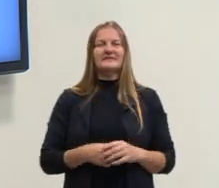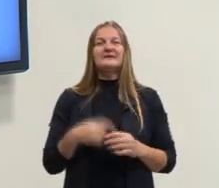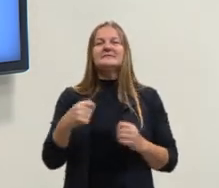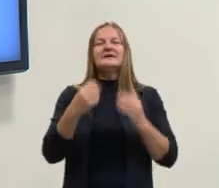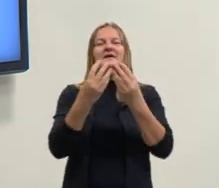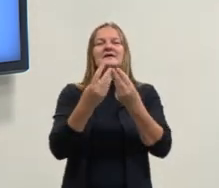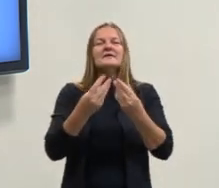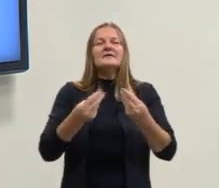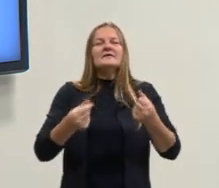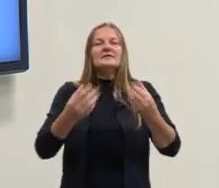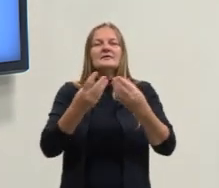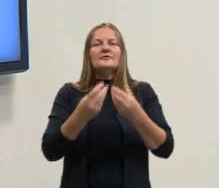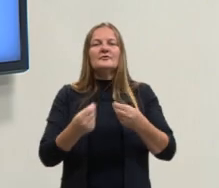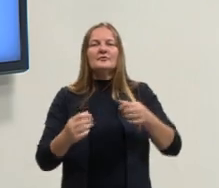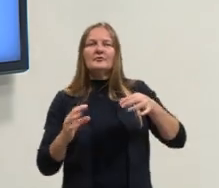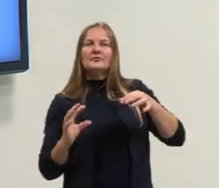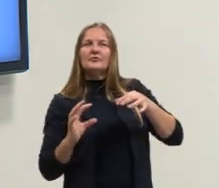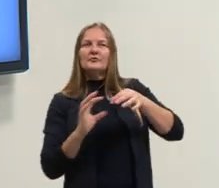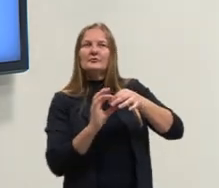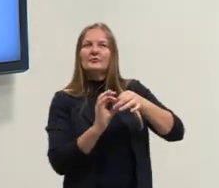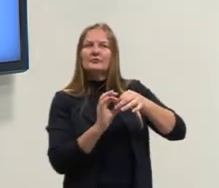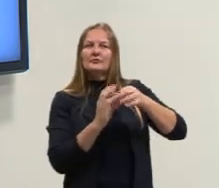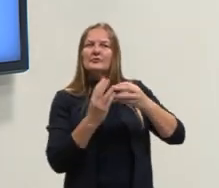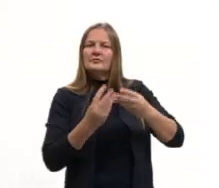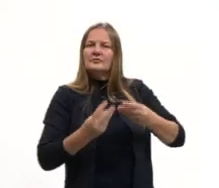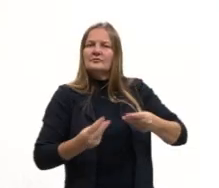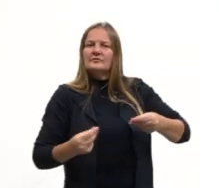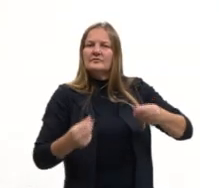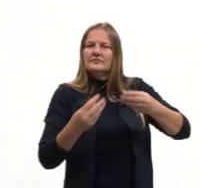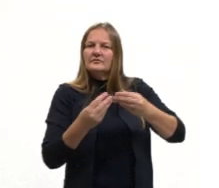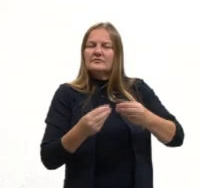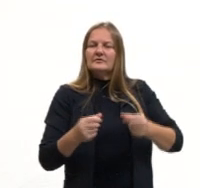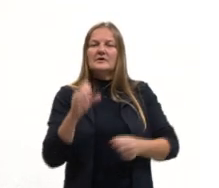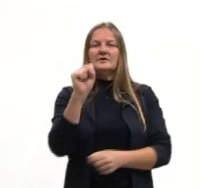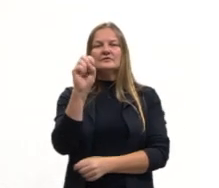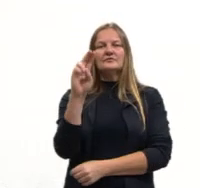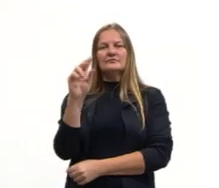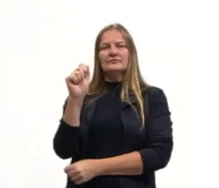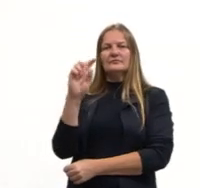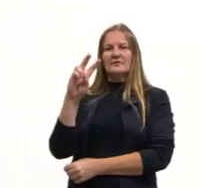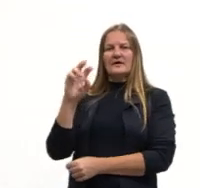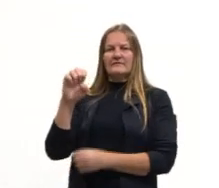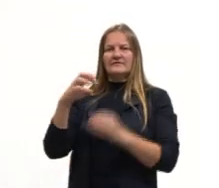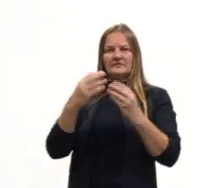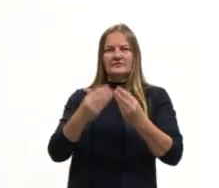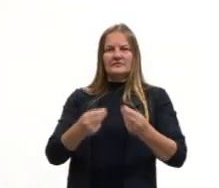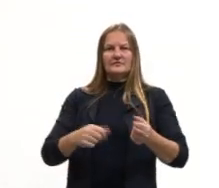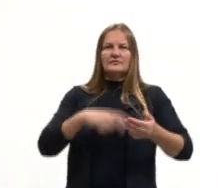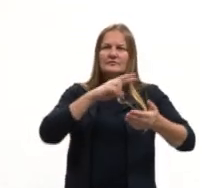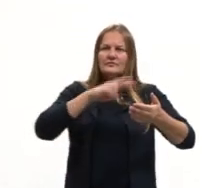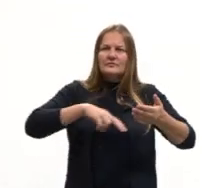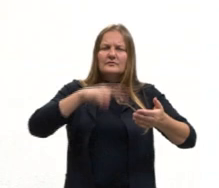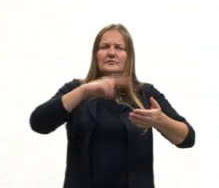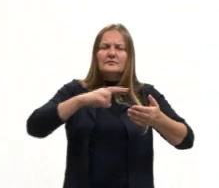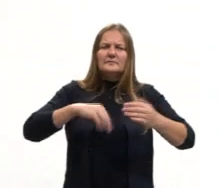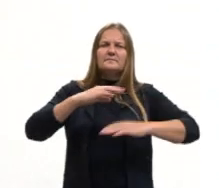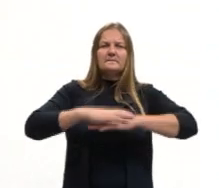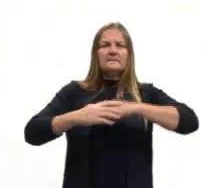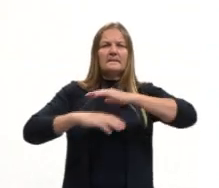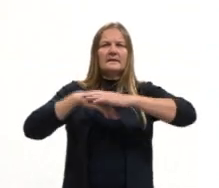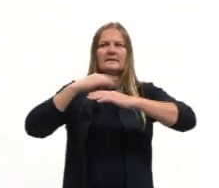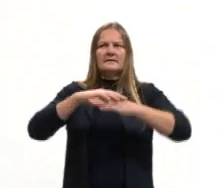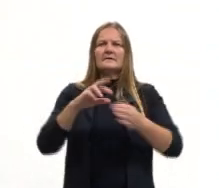suave essa continuidade dessa produção de texto Então essa é a ideia quando a gente pensa que a construção da